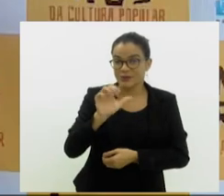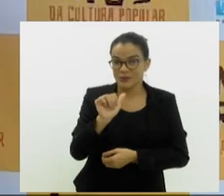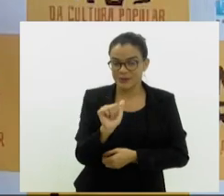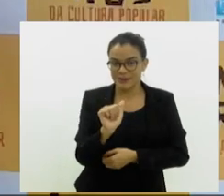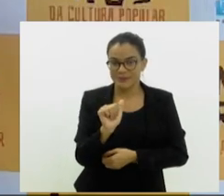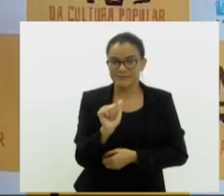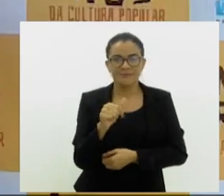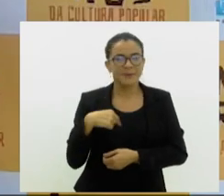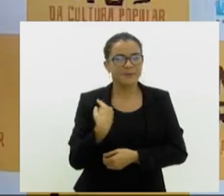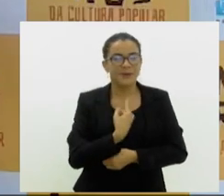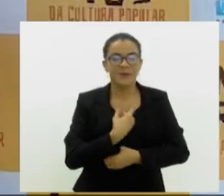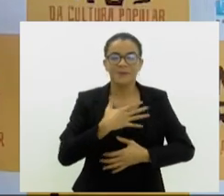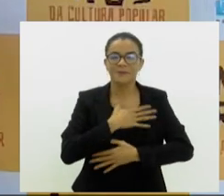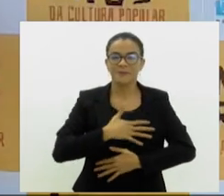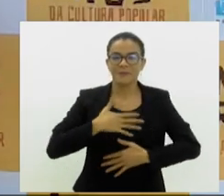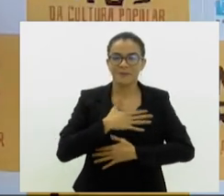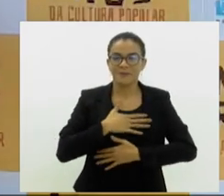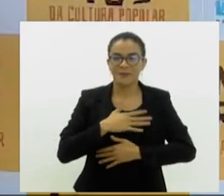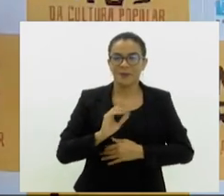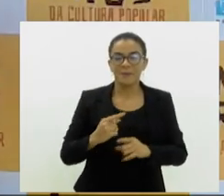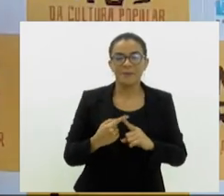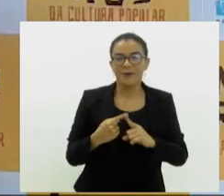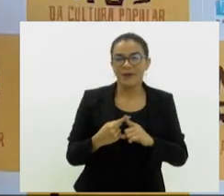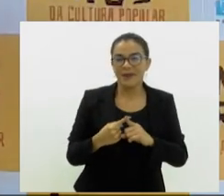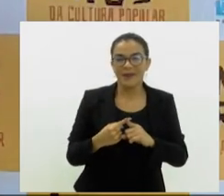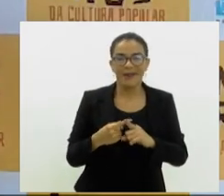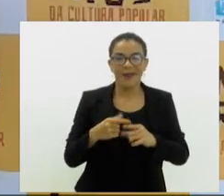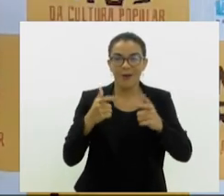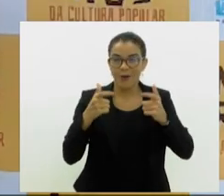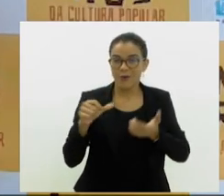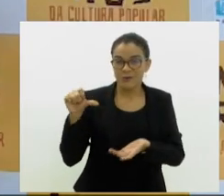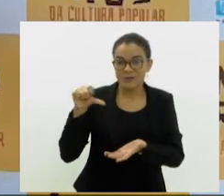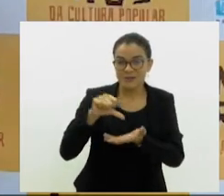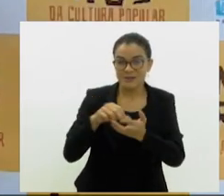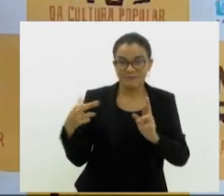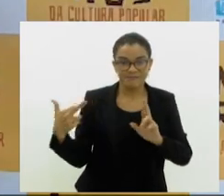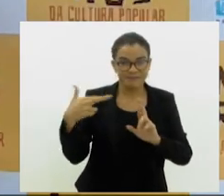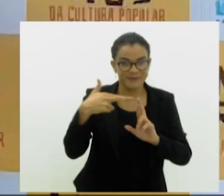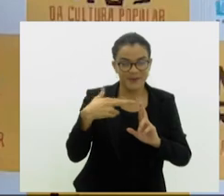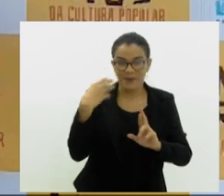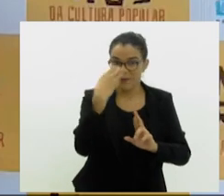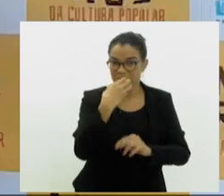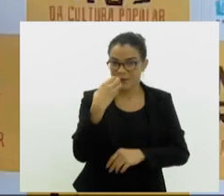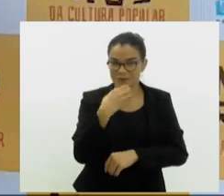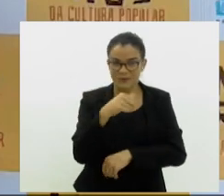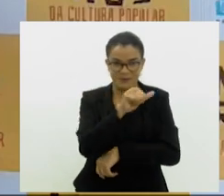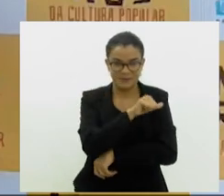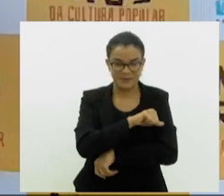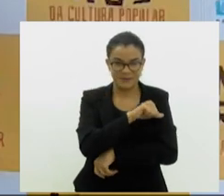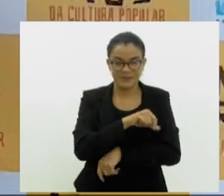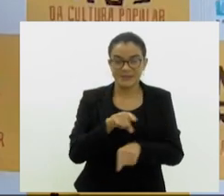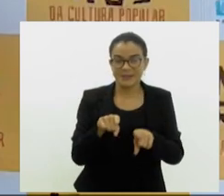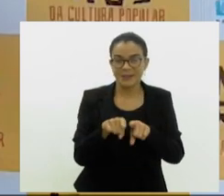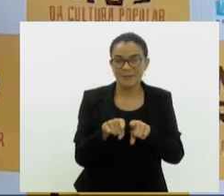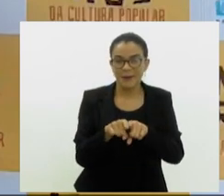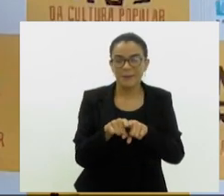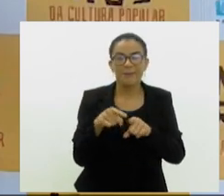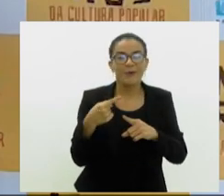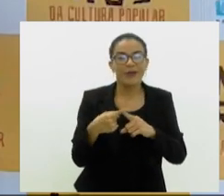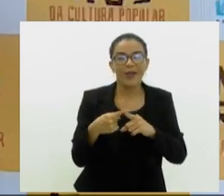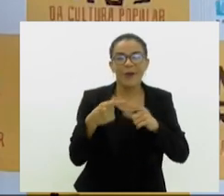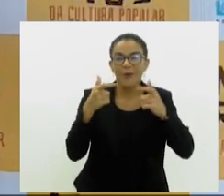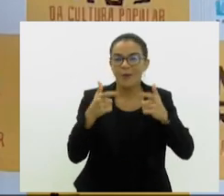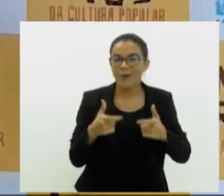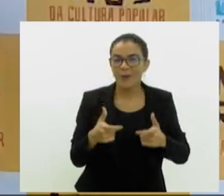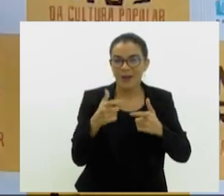E para a gente é um prazer, primeiro por ser um centro de referência na música carioca e também por ser um equipamento